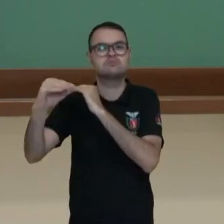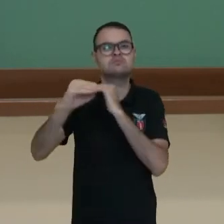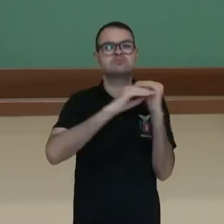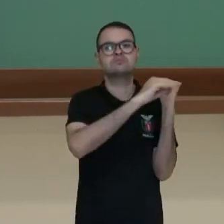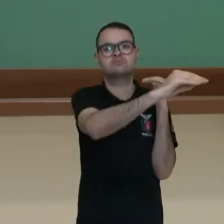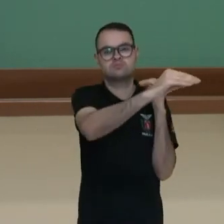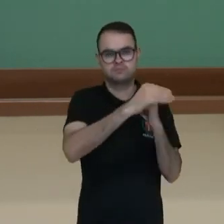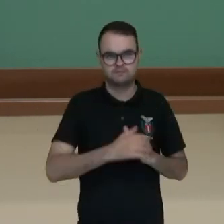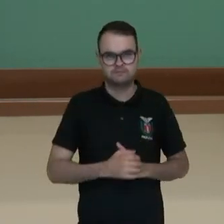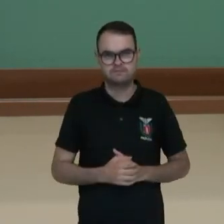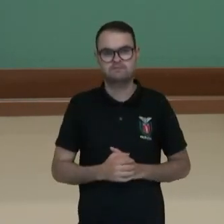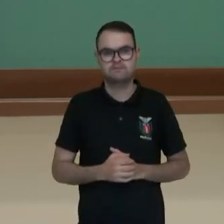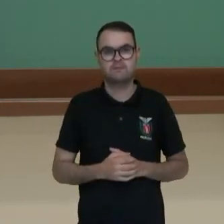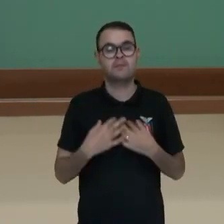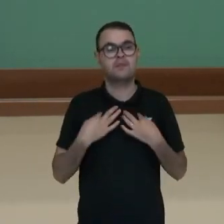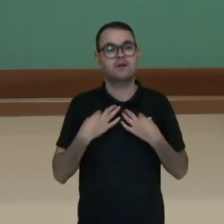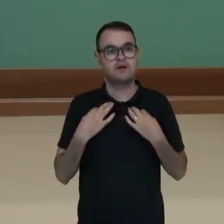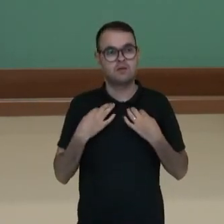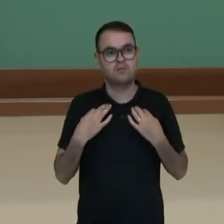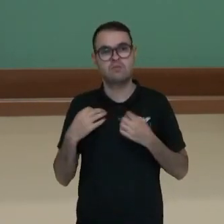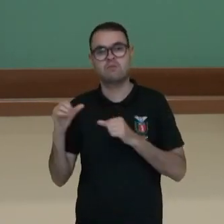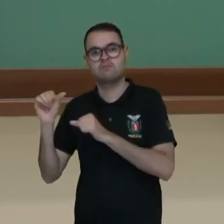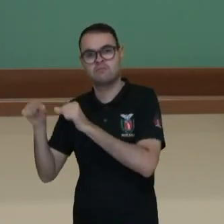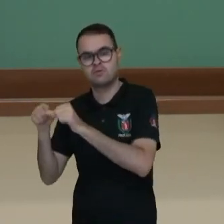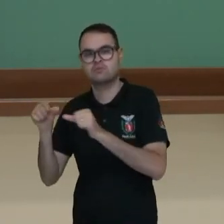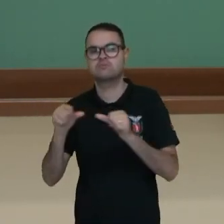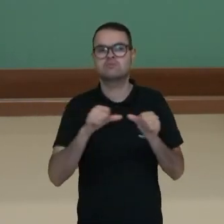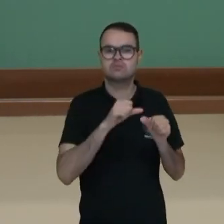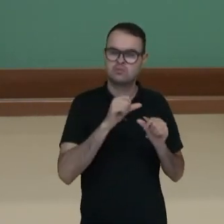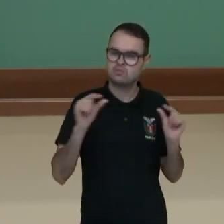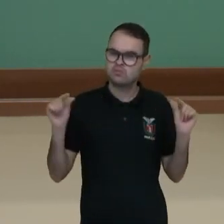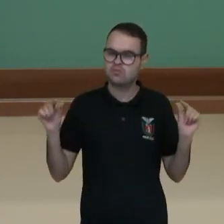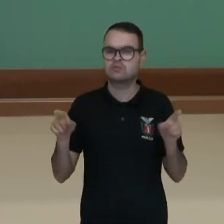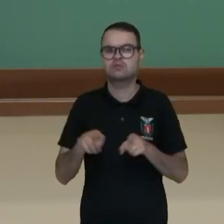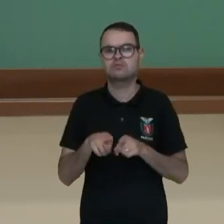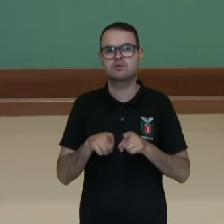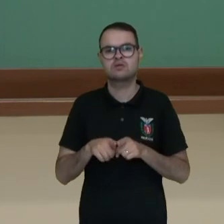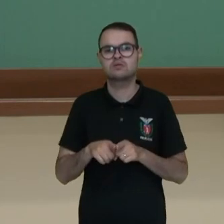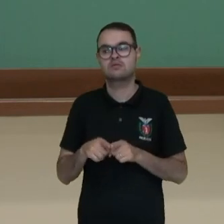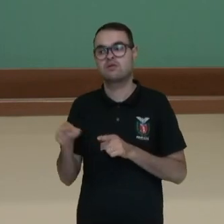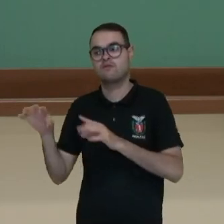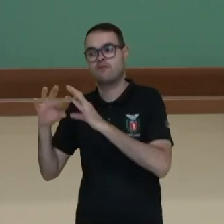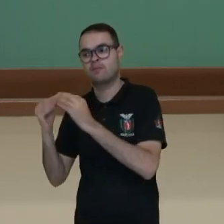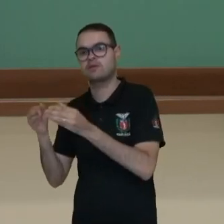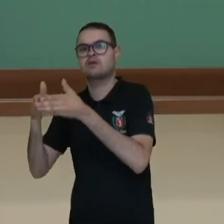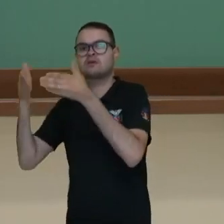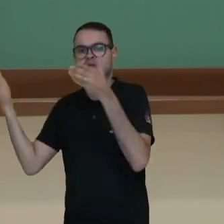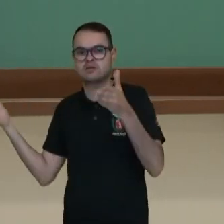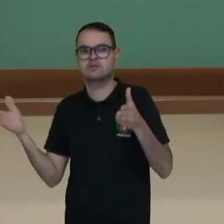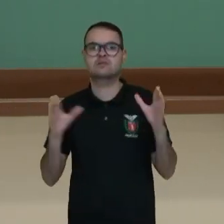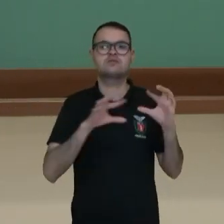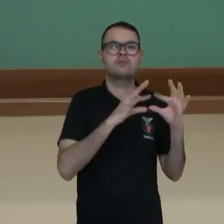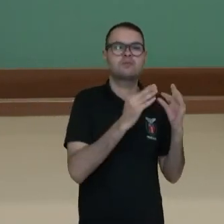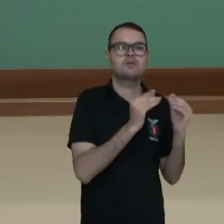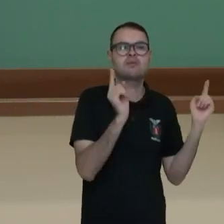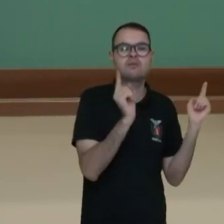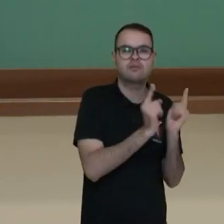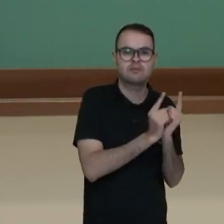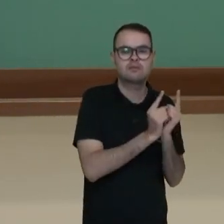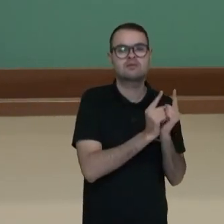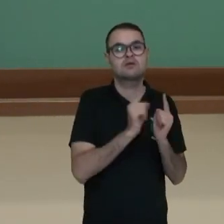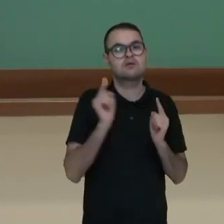permanência. A vestimenta, a composição familiar, a diminuição do número de filhos, isso pode ser apontado como